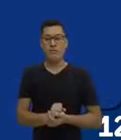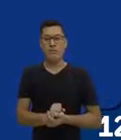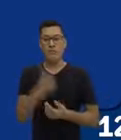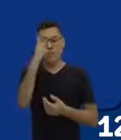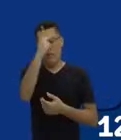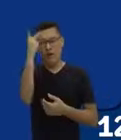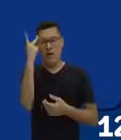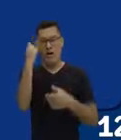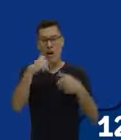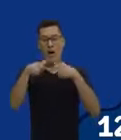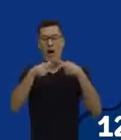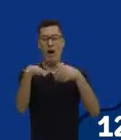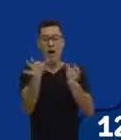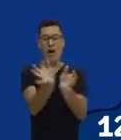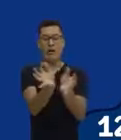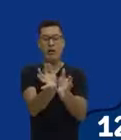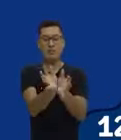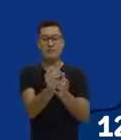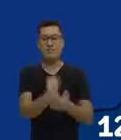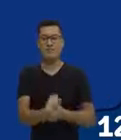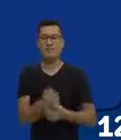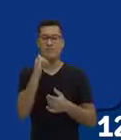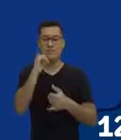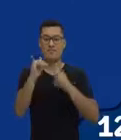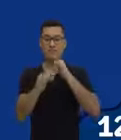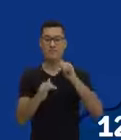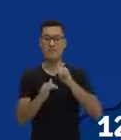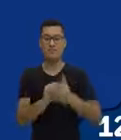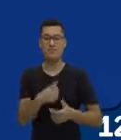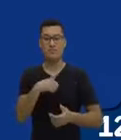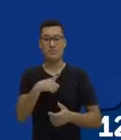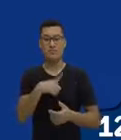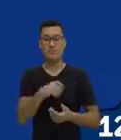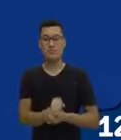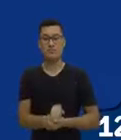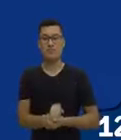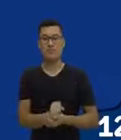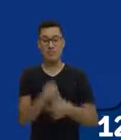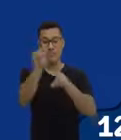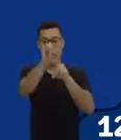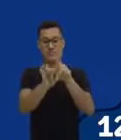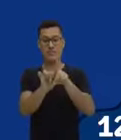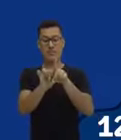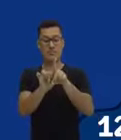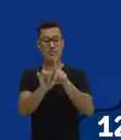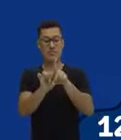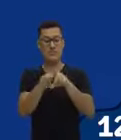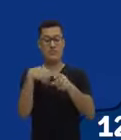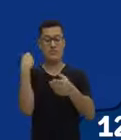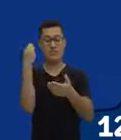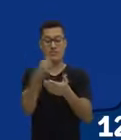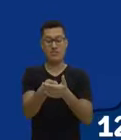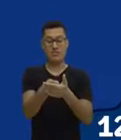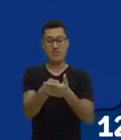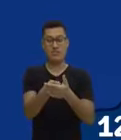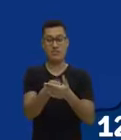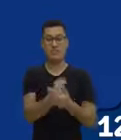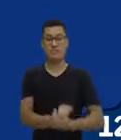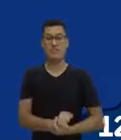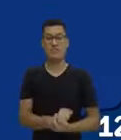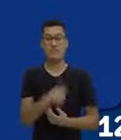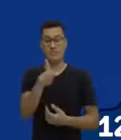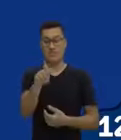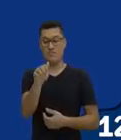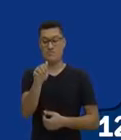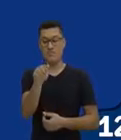de uma das comunidades, ele passou a seguinte informação. Que ele tem por mês um gasto mensal, opa! E esse gasto